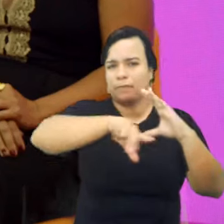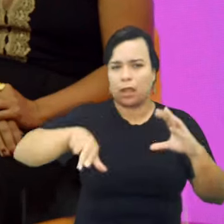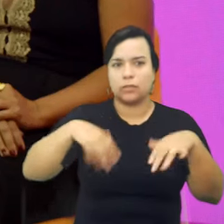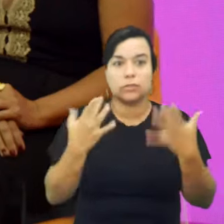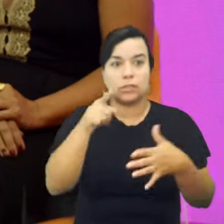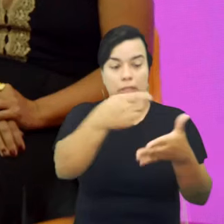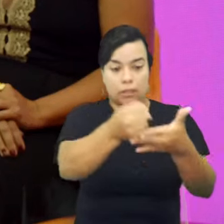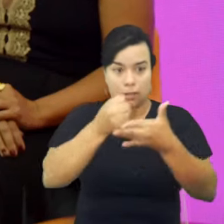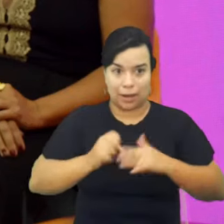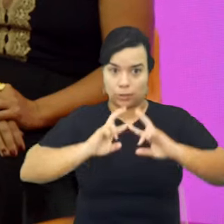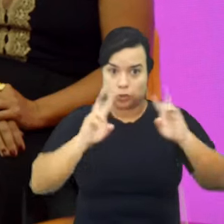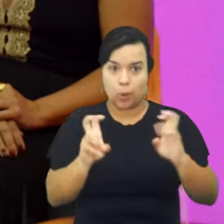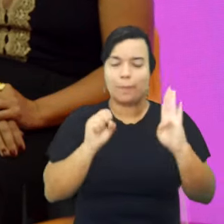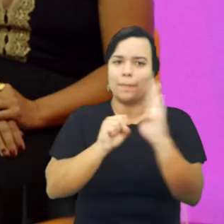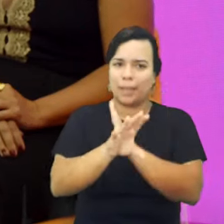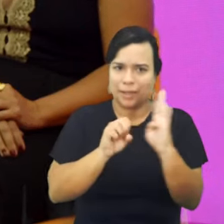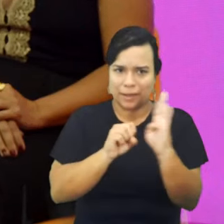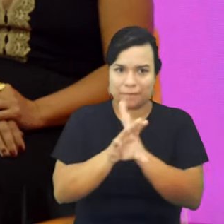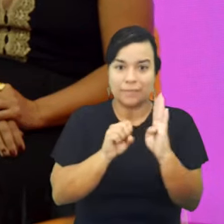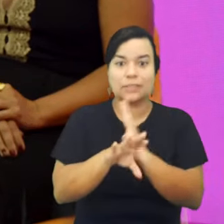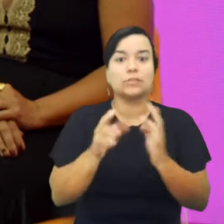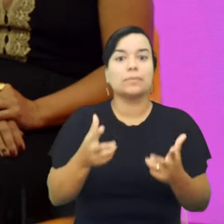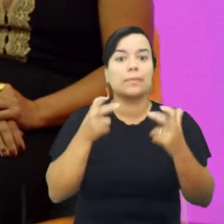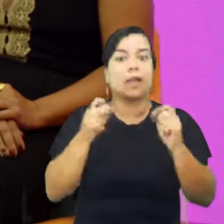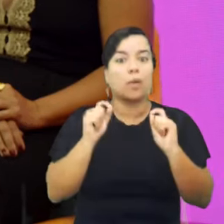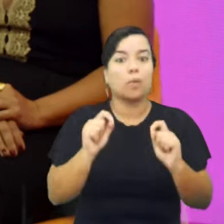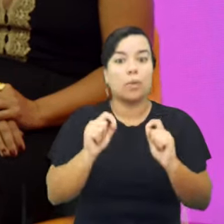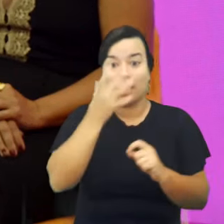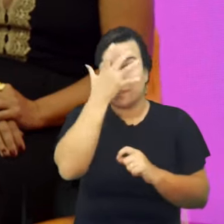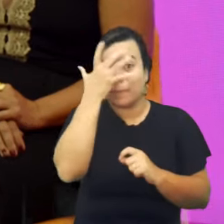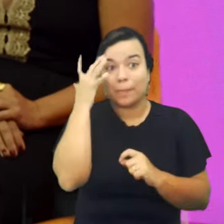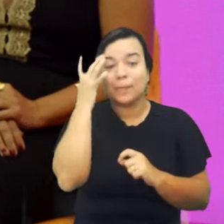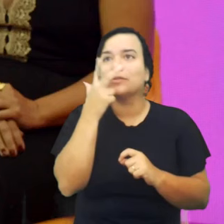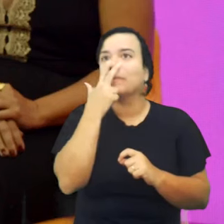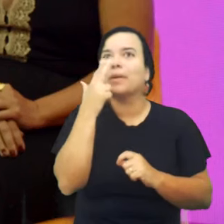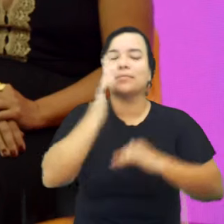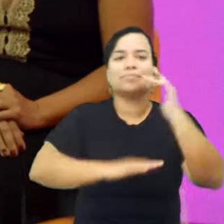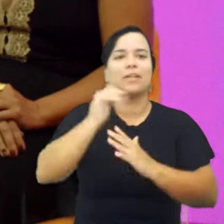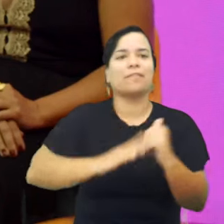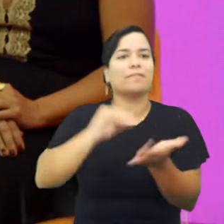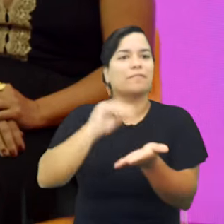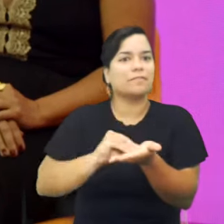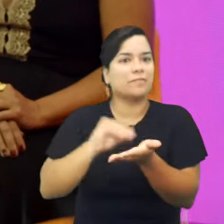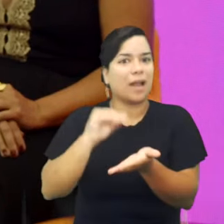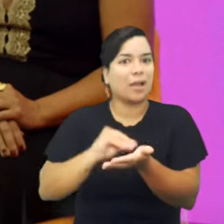você traz essa questão dos benefícios, você vê que a pessoa ainda não desenvolveu essas soft skills, que ela ainda está